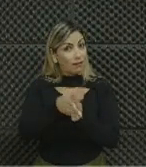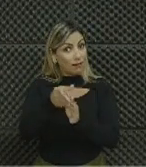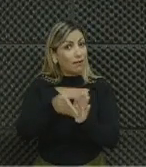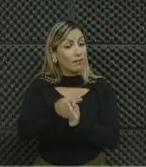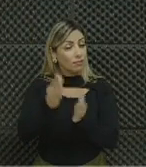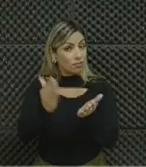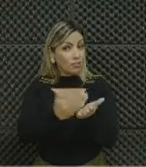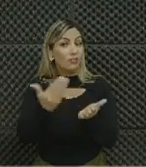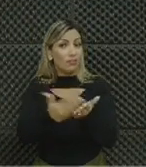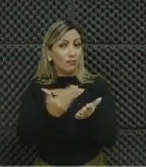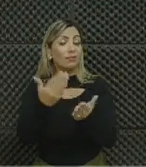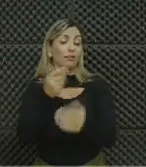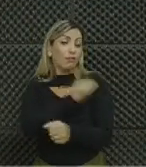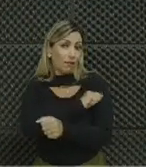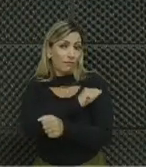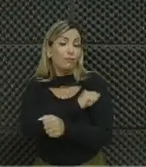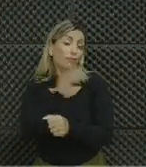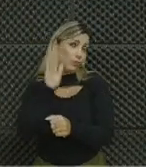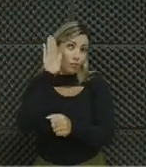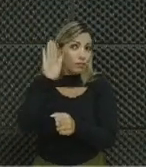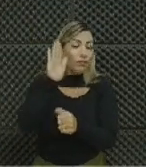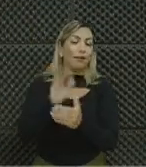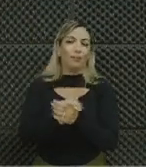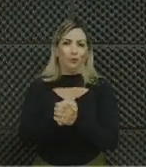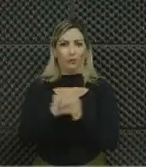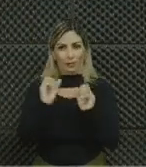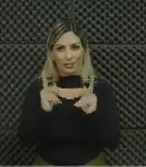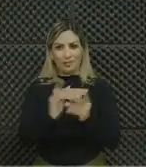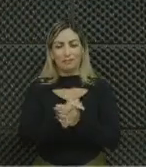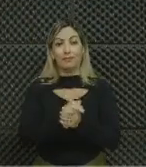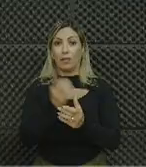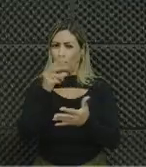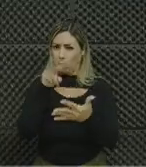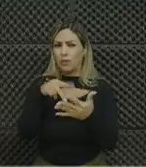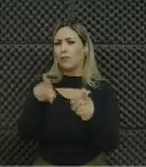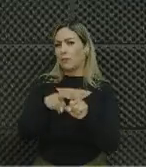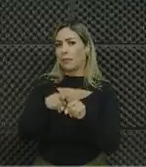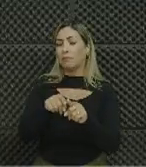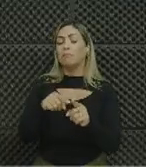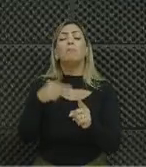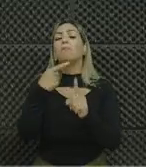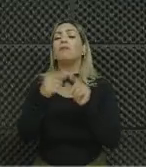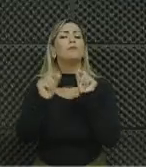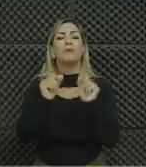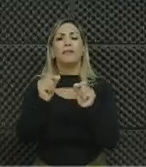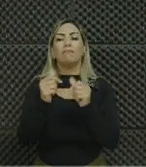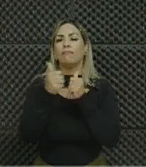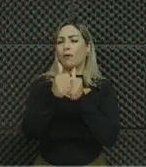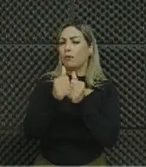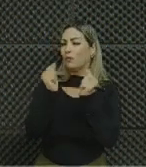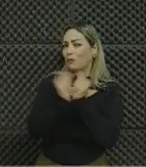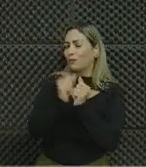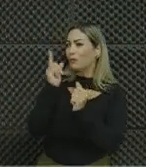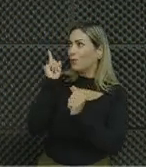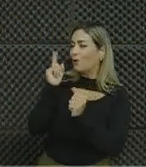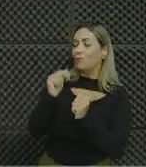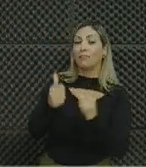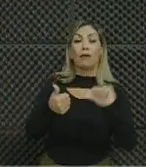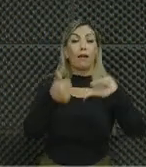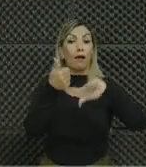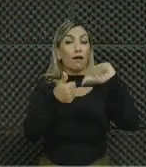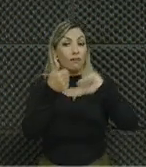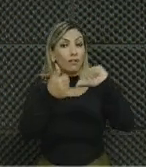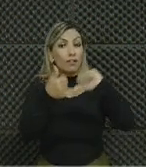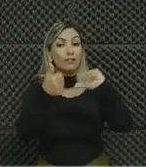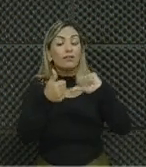estudante e é bom você ler também, tá certo? Que mais? Nós temos aqui, você acompanha comigo, a avaliação